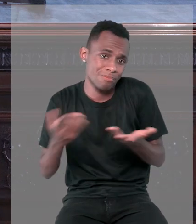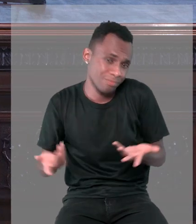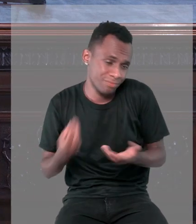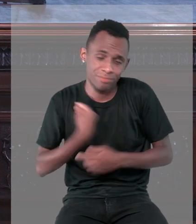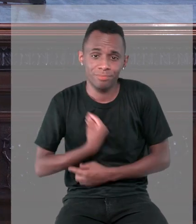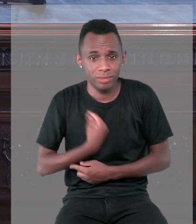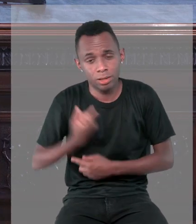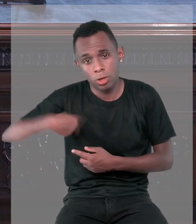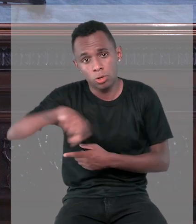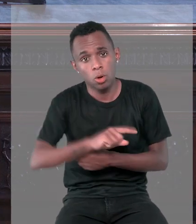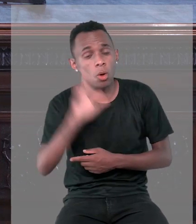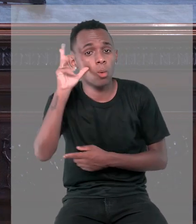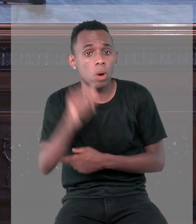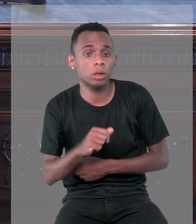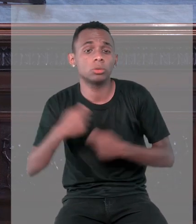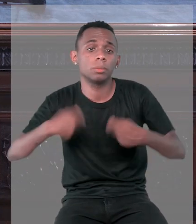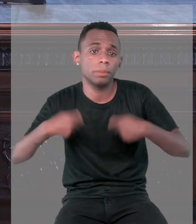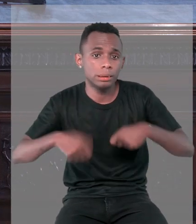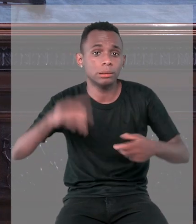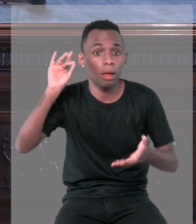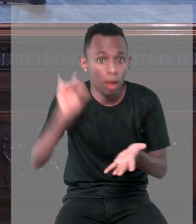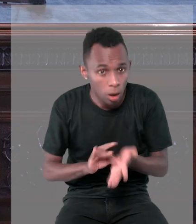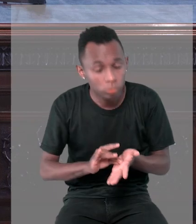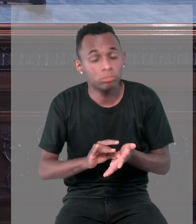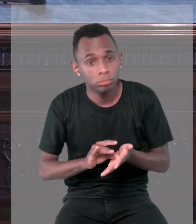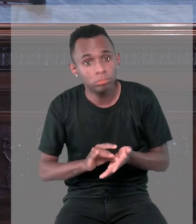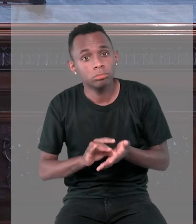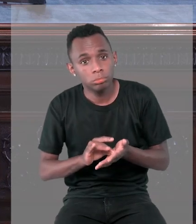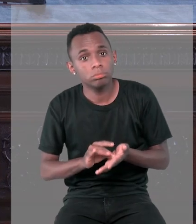gente vive. Eu acho que a gente tem que realmente